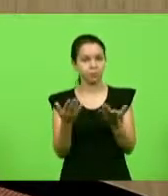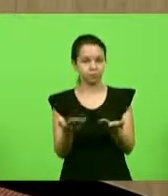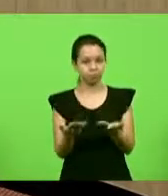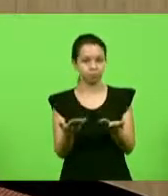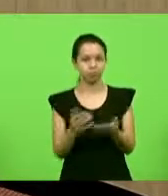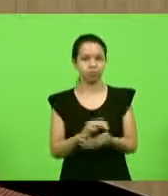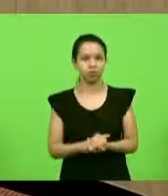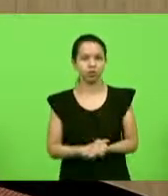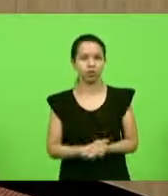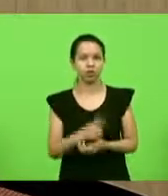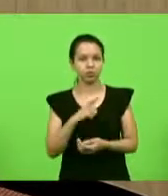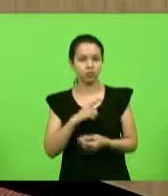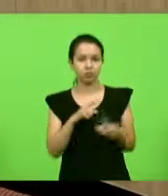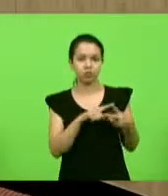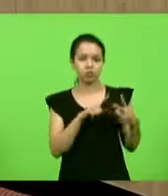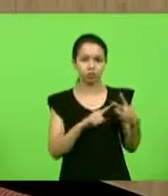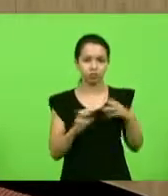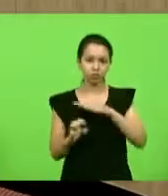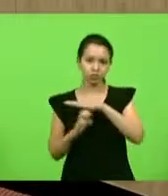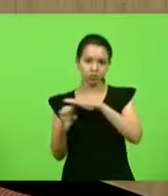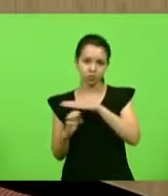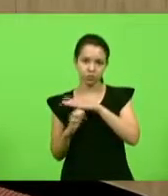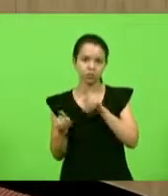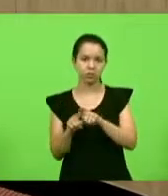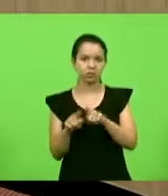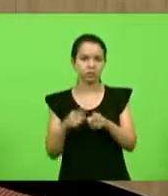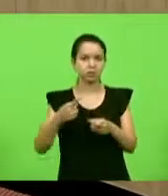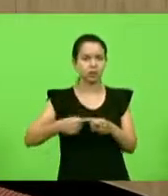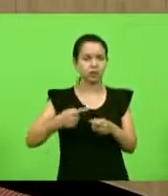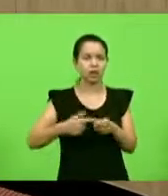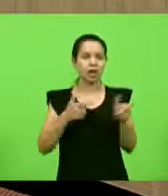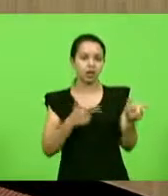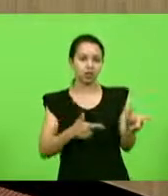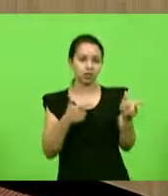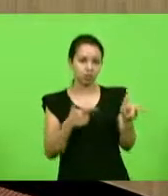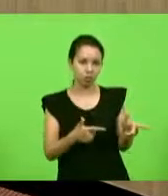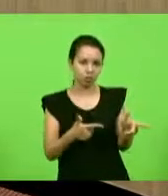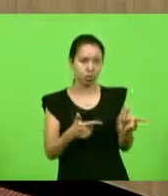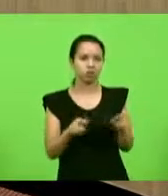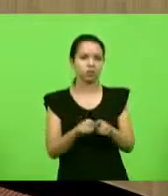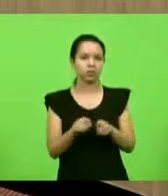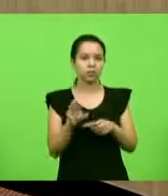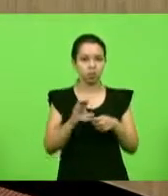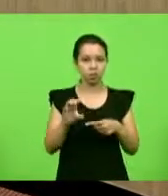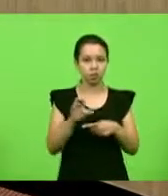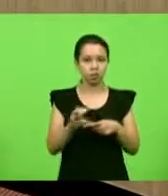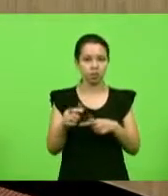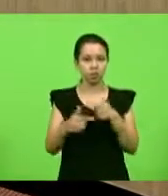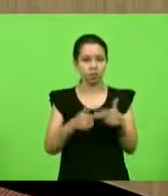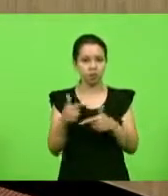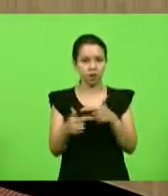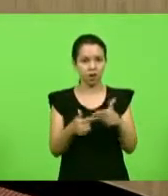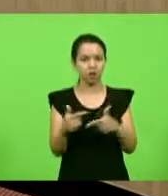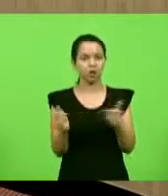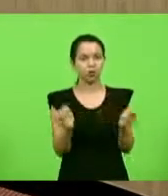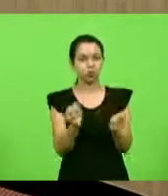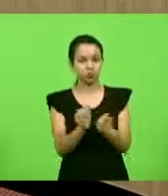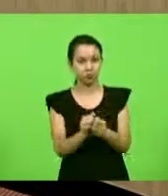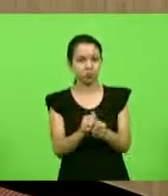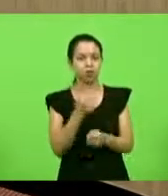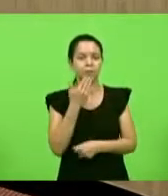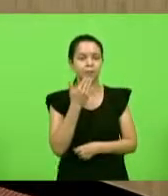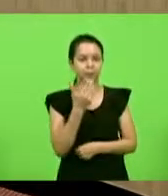existem duas empresas, inclusive, na cidade de Caçador e Curitibanos, onde faremos um trabalho junto, fazendo um apelo para